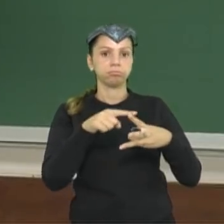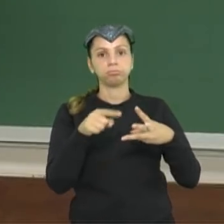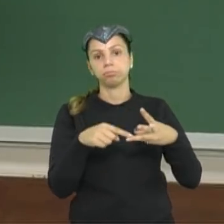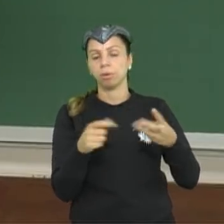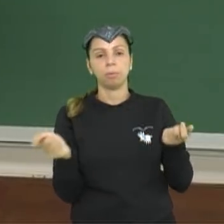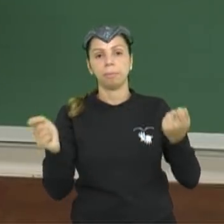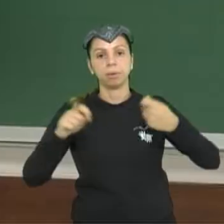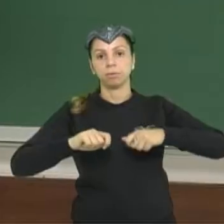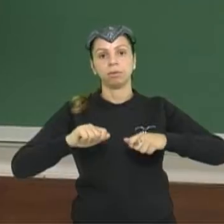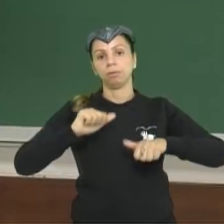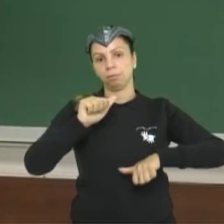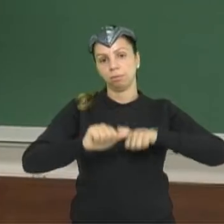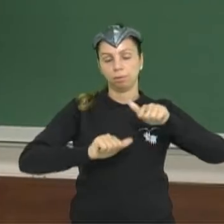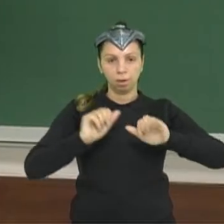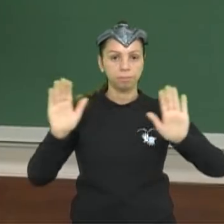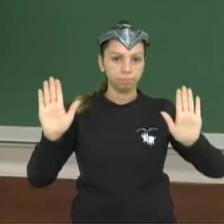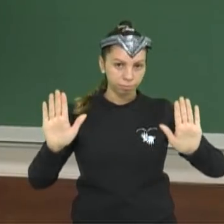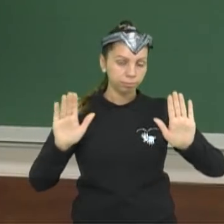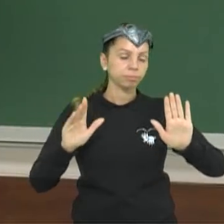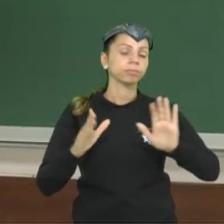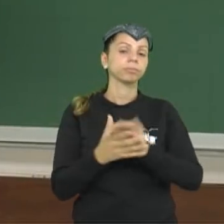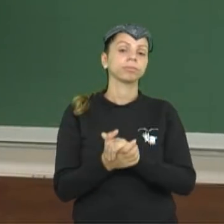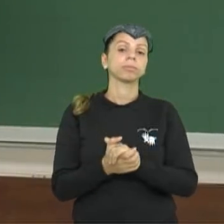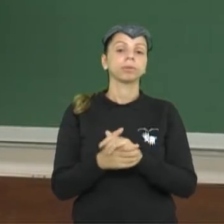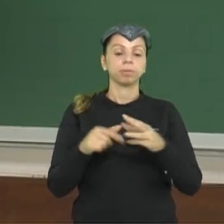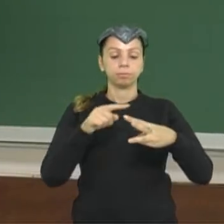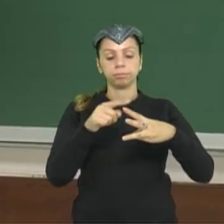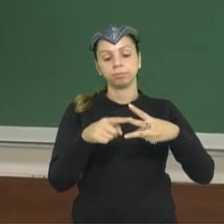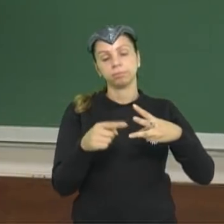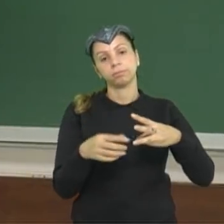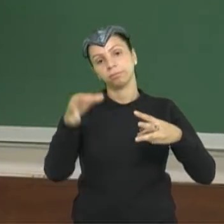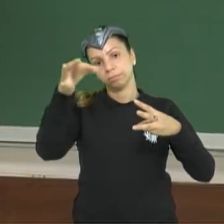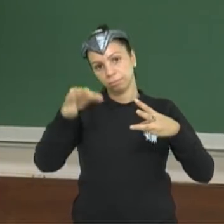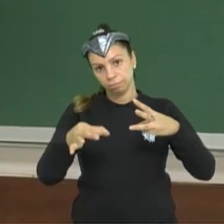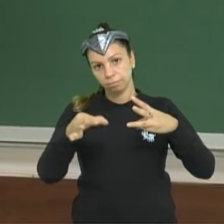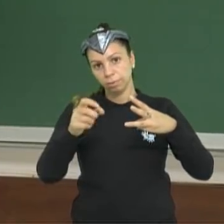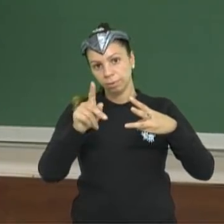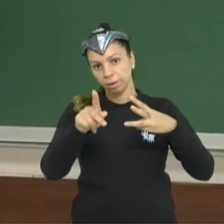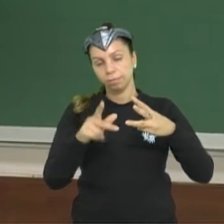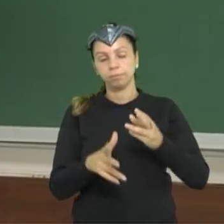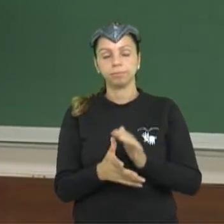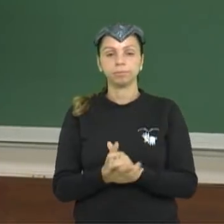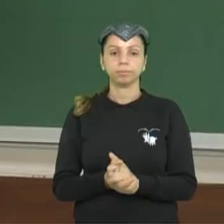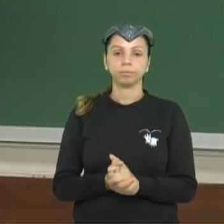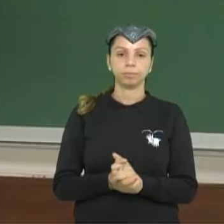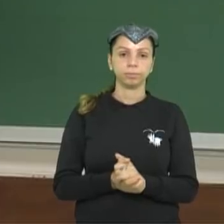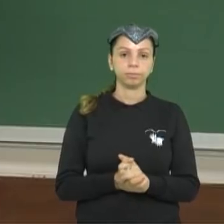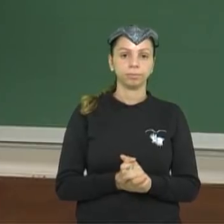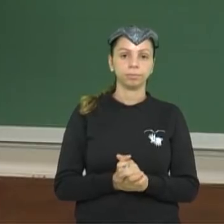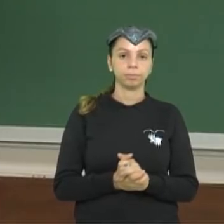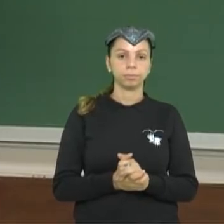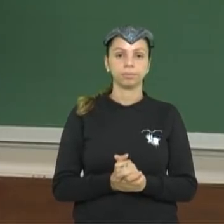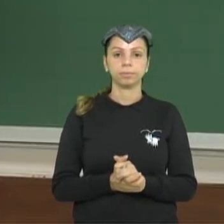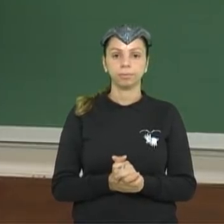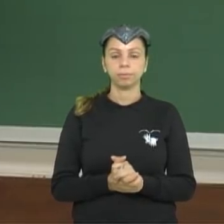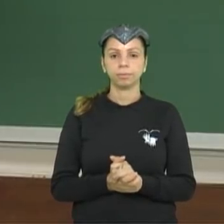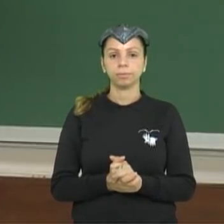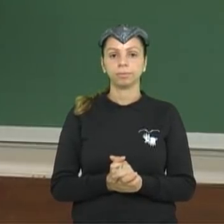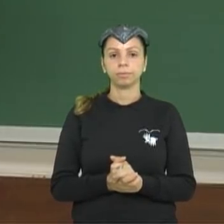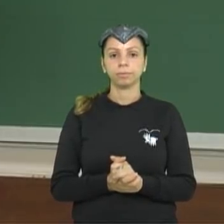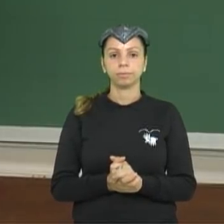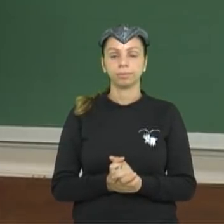Não precisa trocar. Se tiver qualquer uma dessas três, está tudo certo, ok? Vamos para o nosso